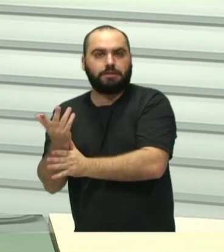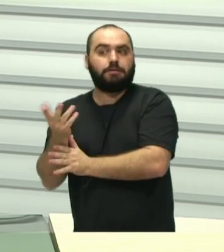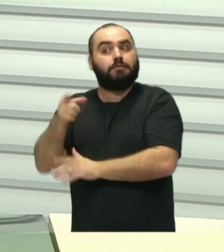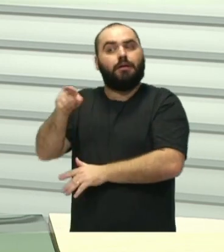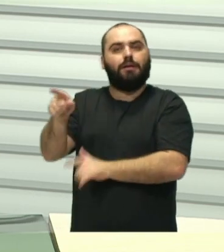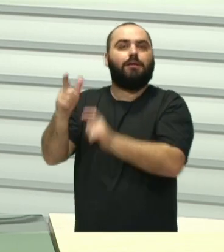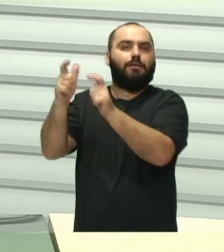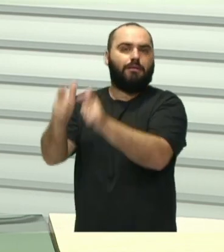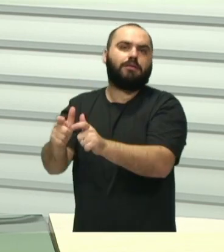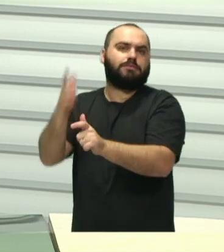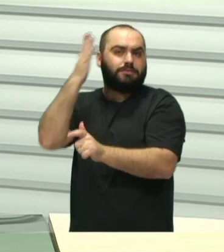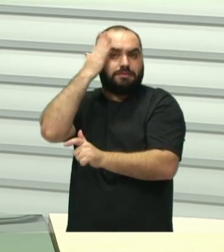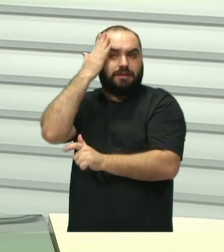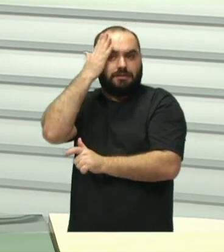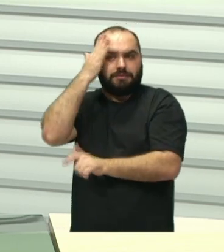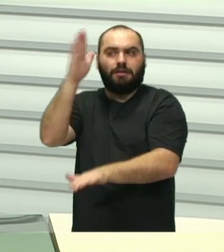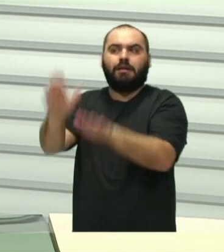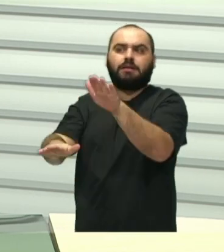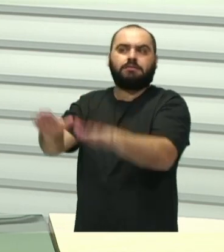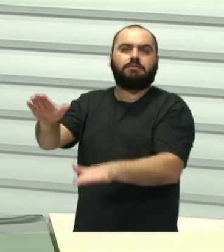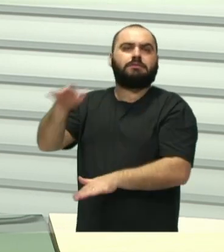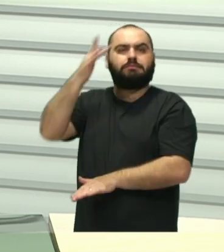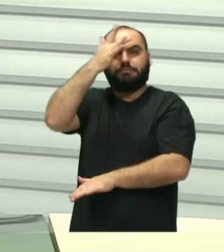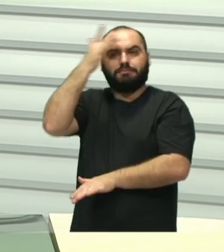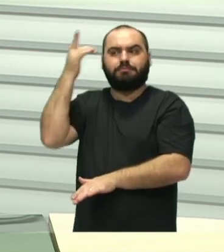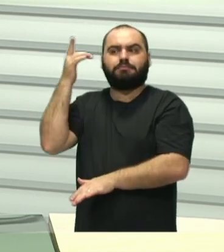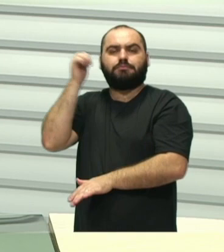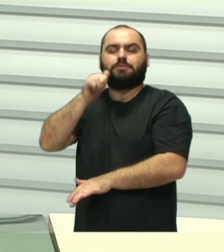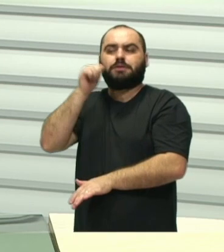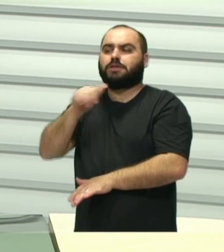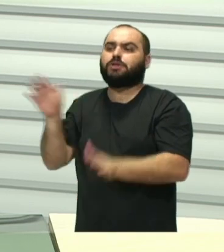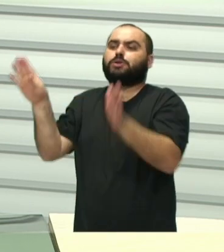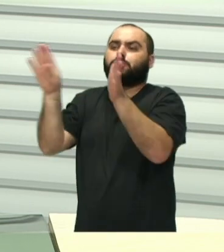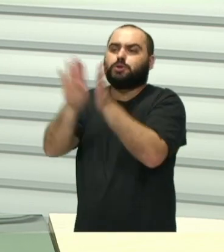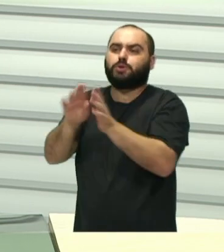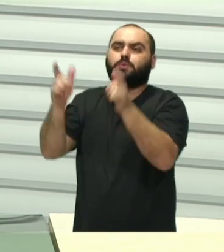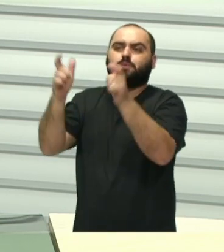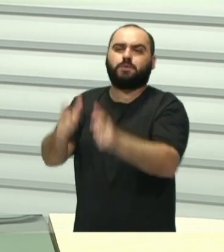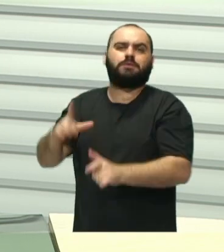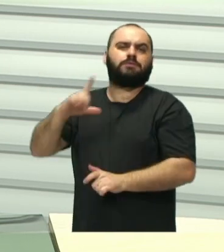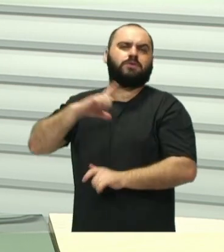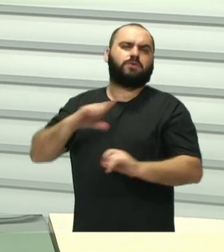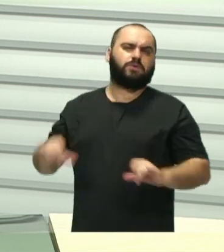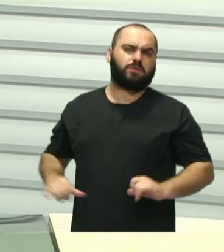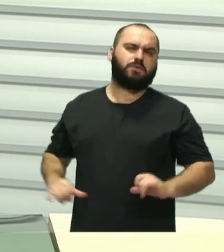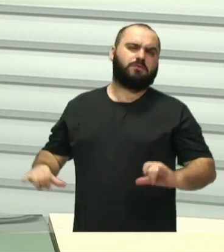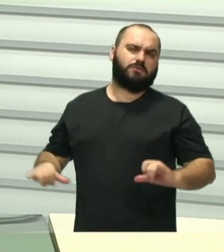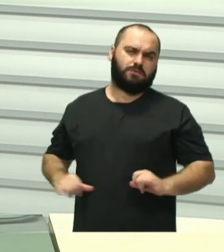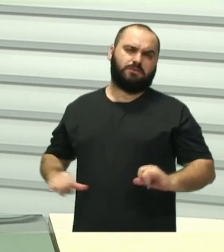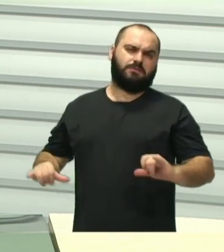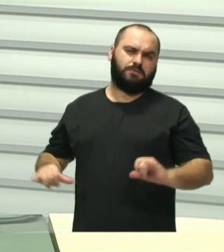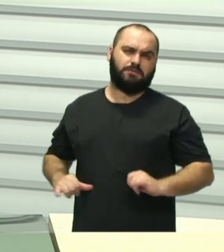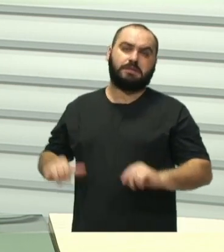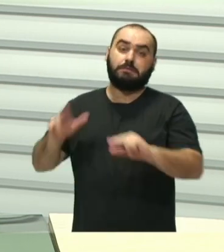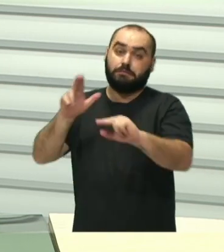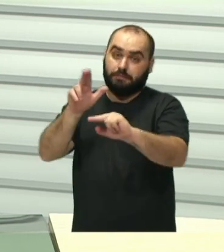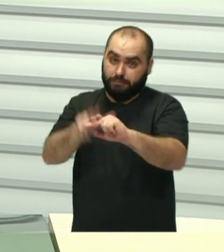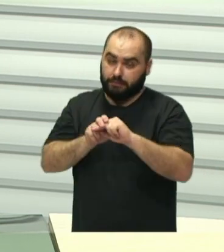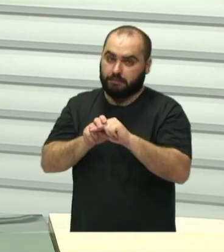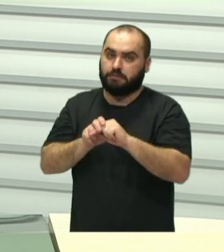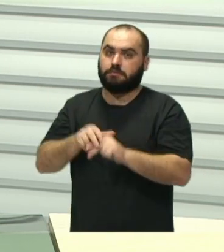maltratados são as minhas hostes e a câmera é com esse espaço com nosso servidor o nosso é